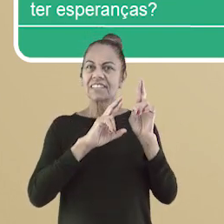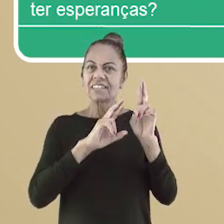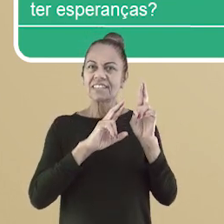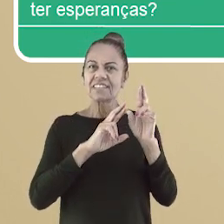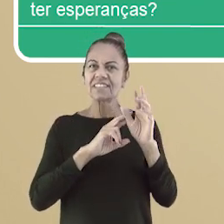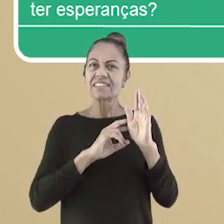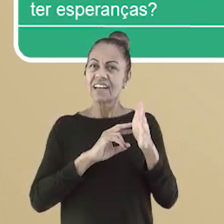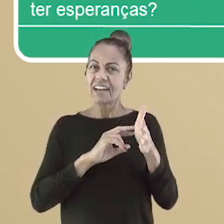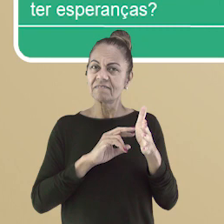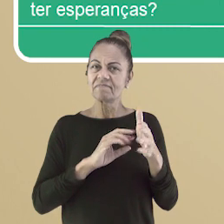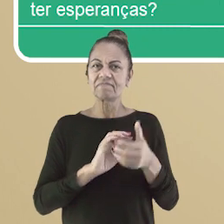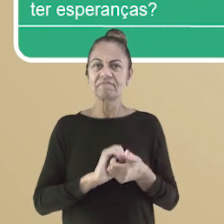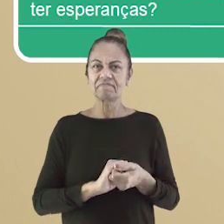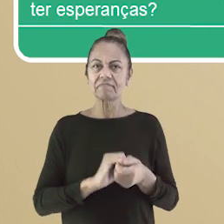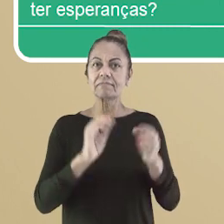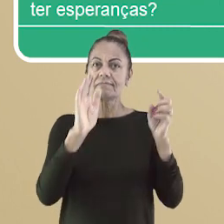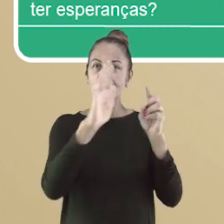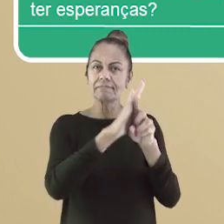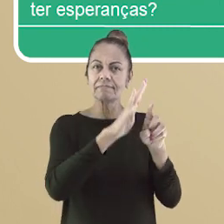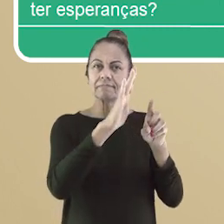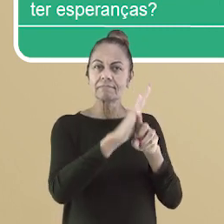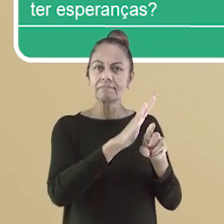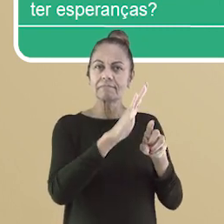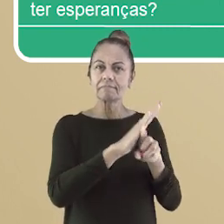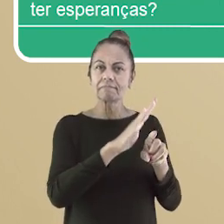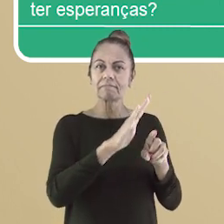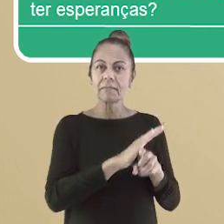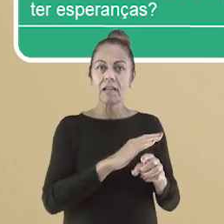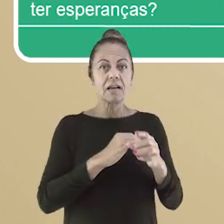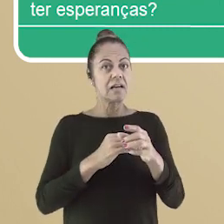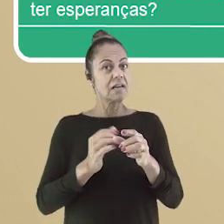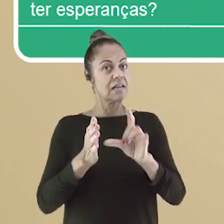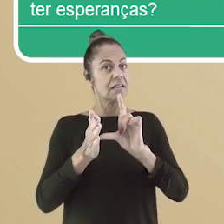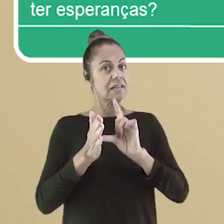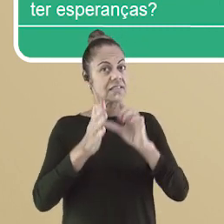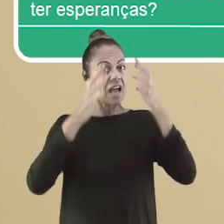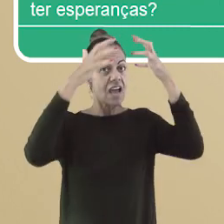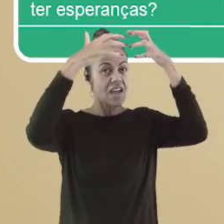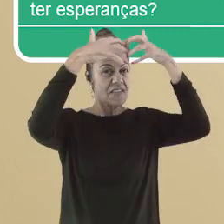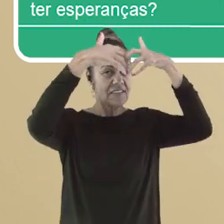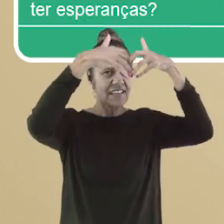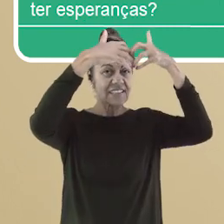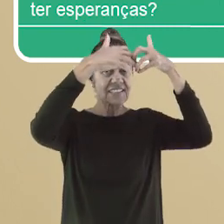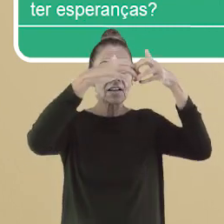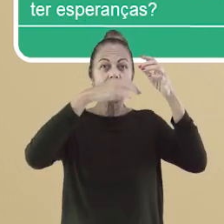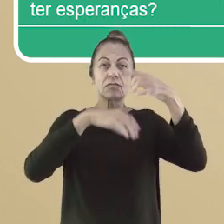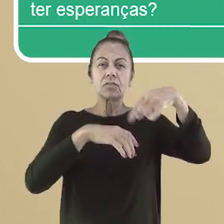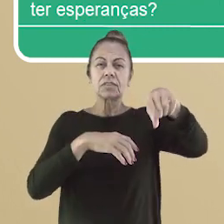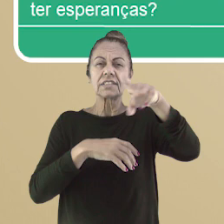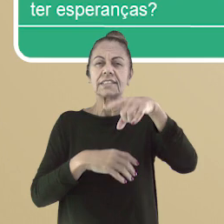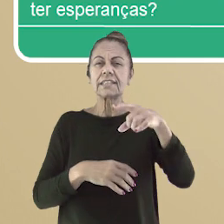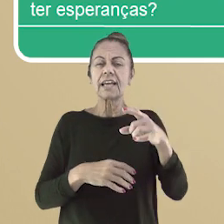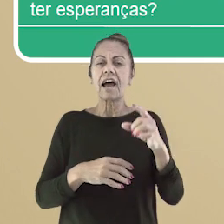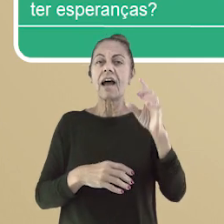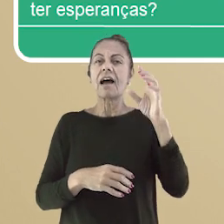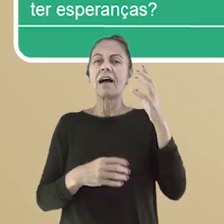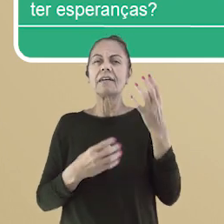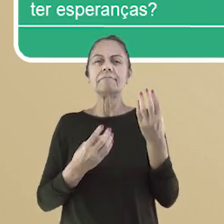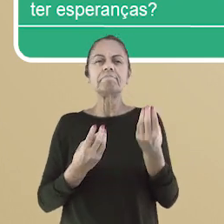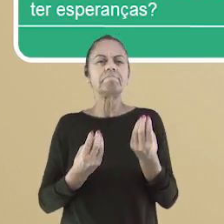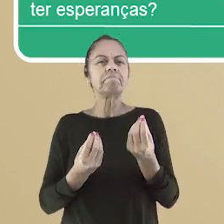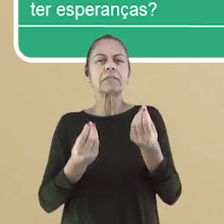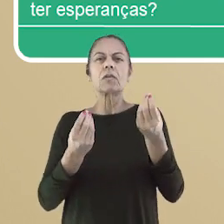ter esperanças? Essas perguntas são para serem respondidas em uma breve